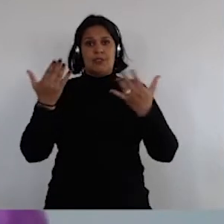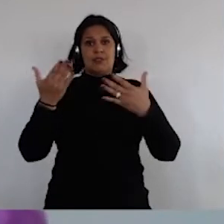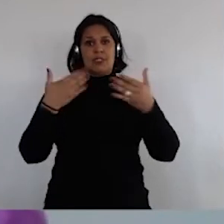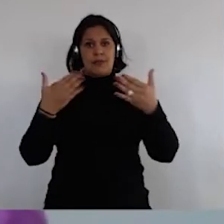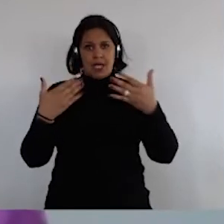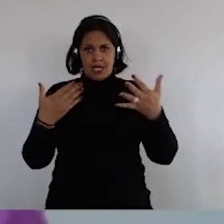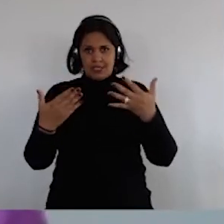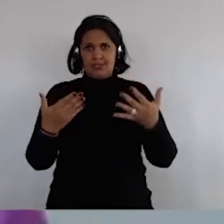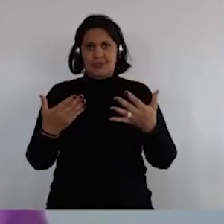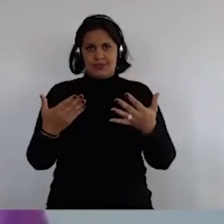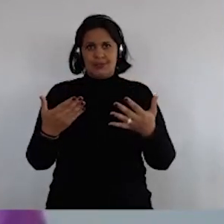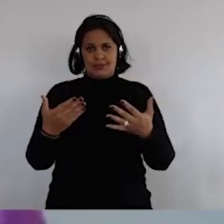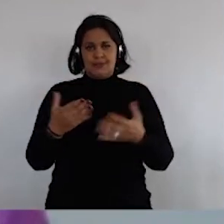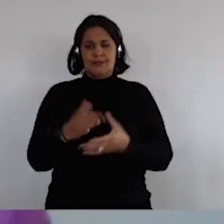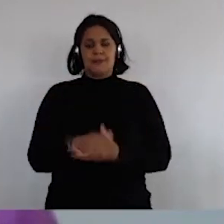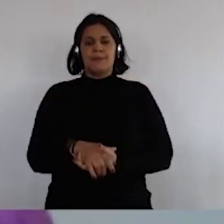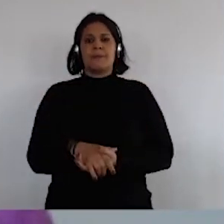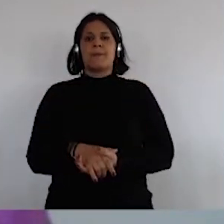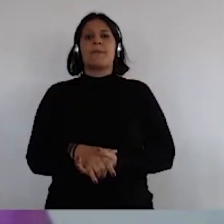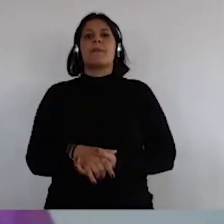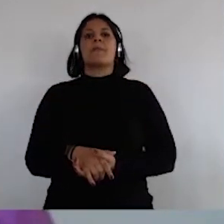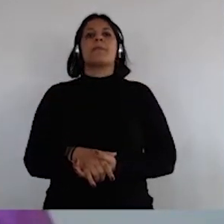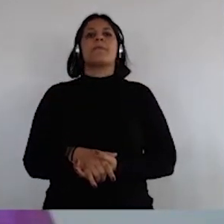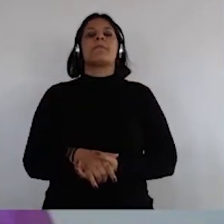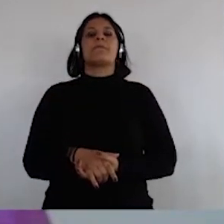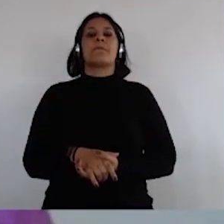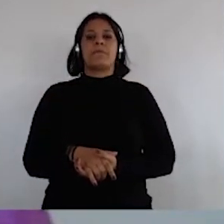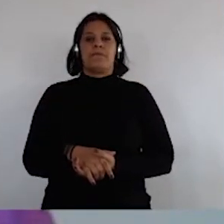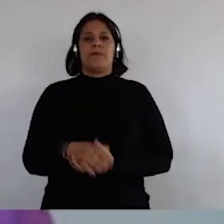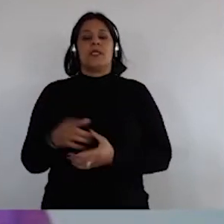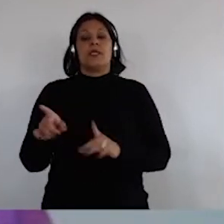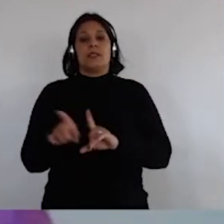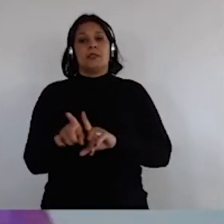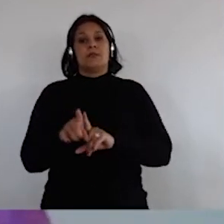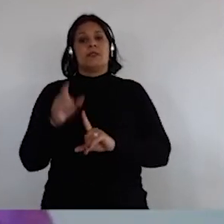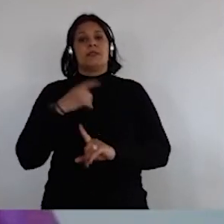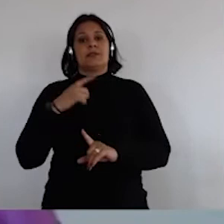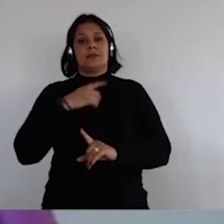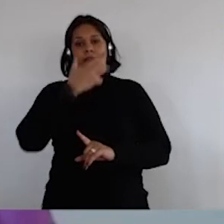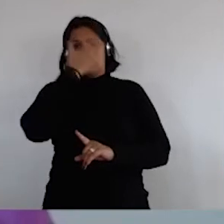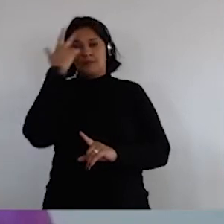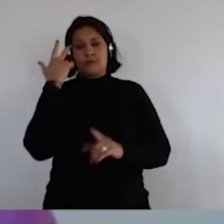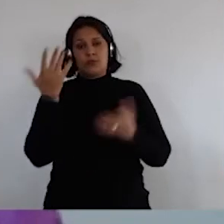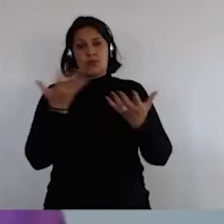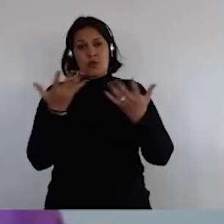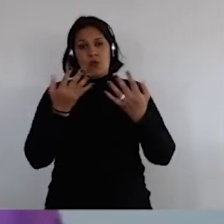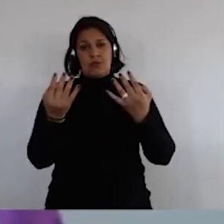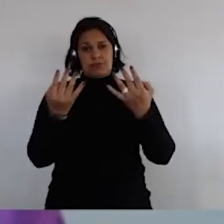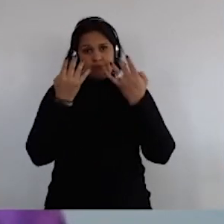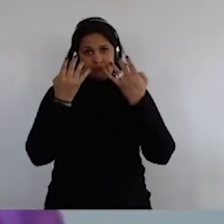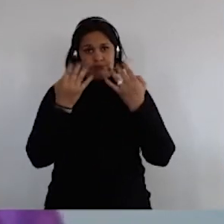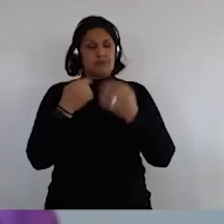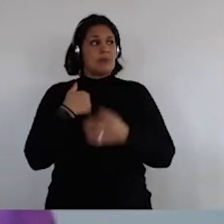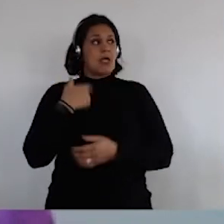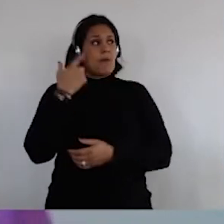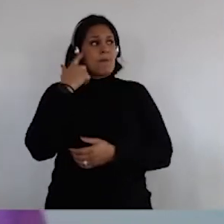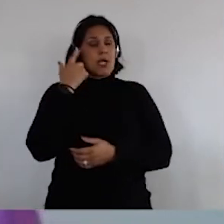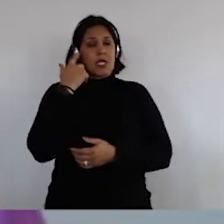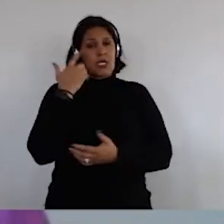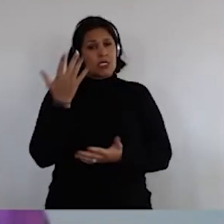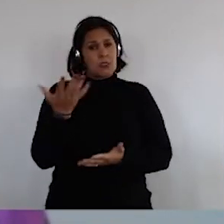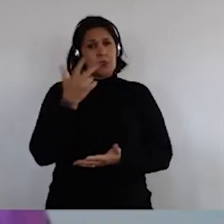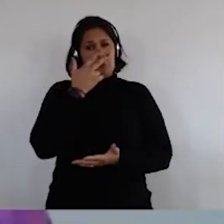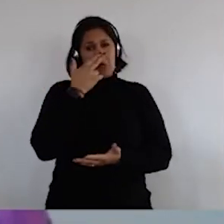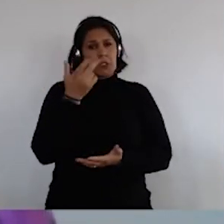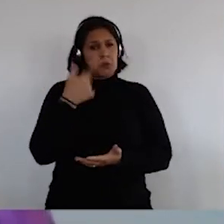ilustres colegas aqui presentes e a todos os ouvintes nesse momento, penso que podemos compilar, por